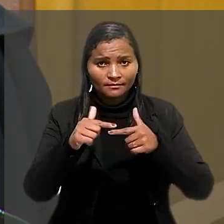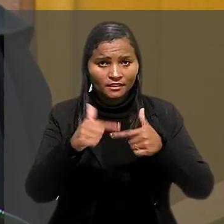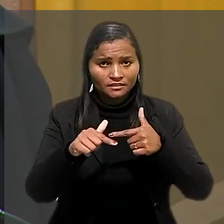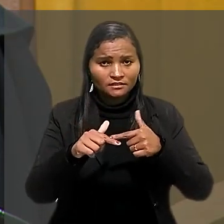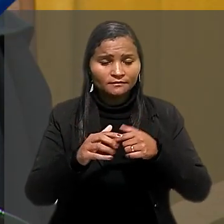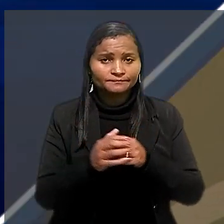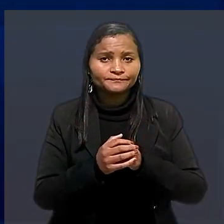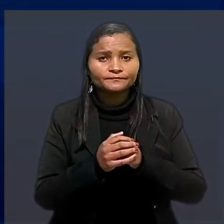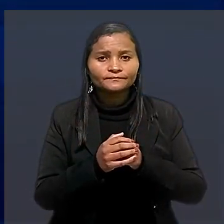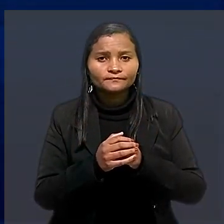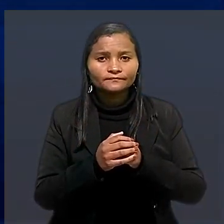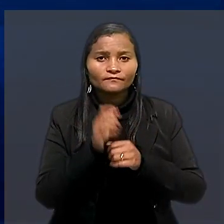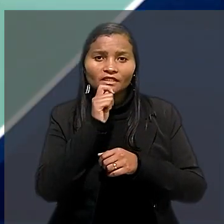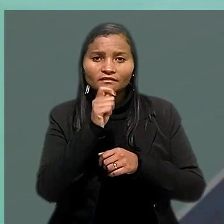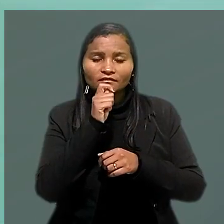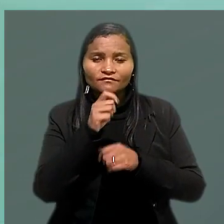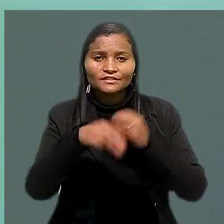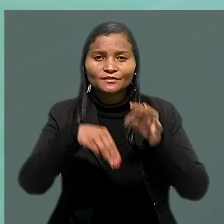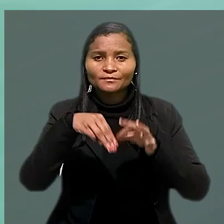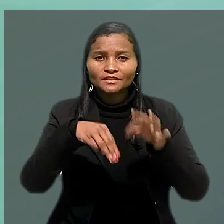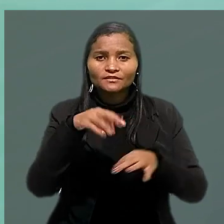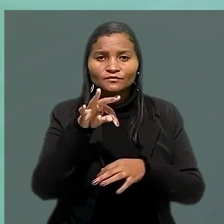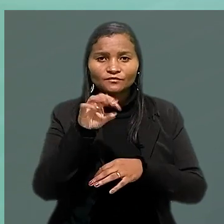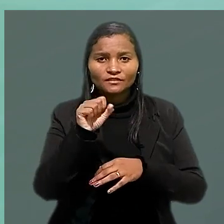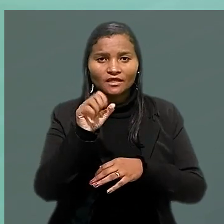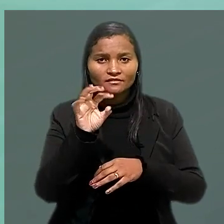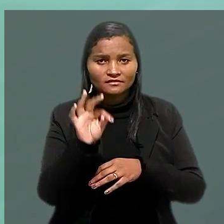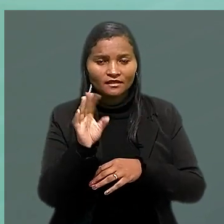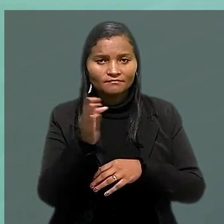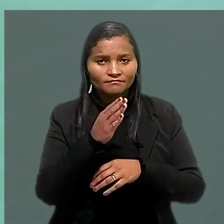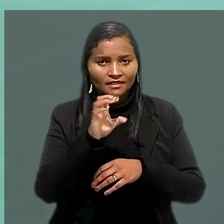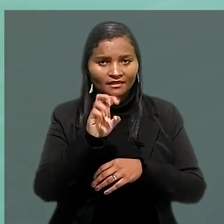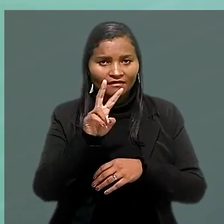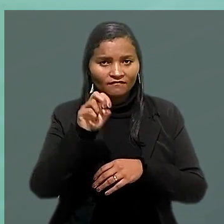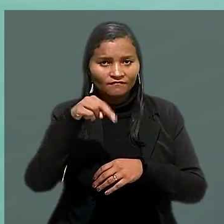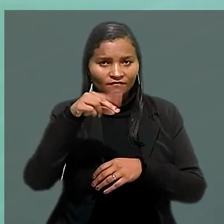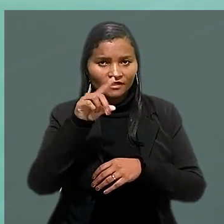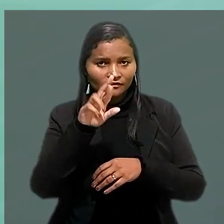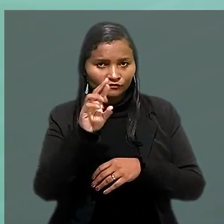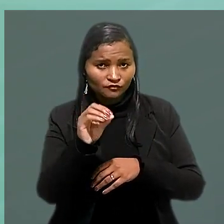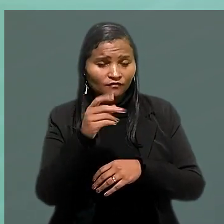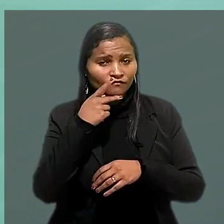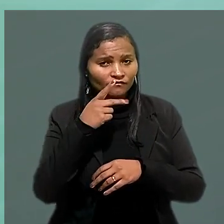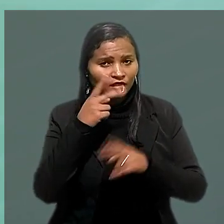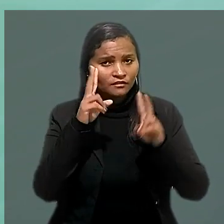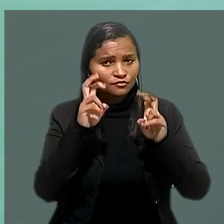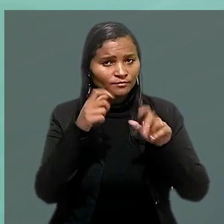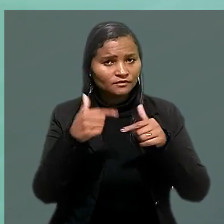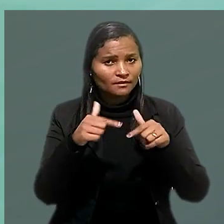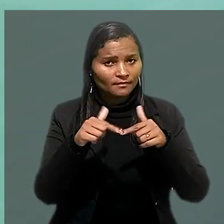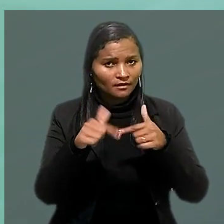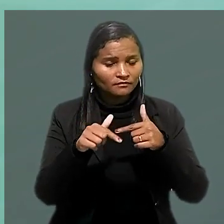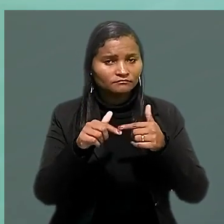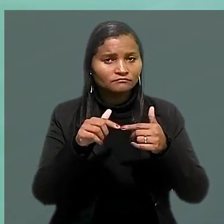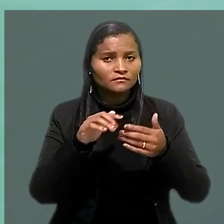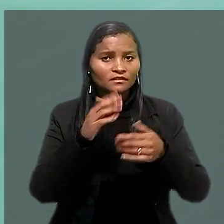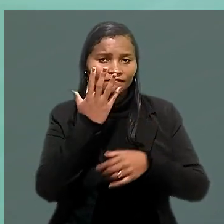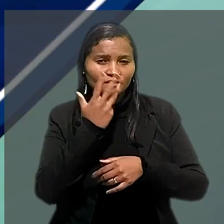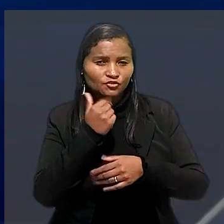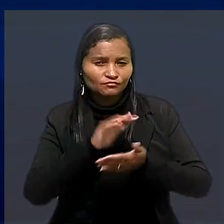trabalhista. E em entrevista, o ministro do TST, Evandro Valadão, fala sobre o combate ao trabalho